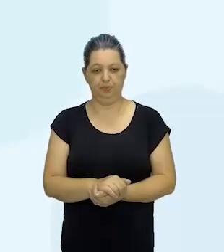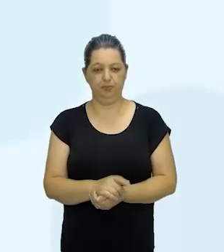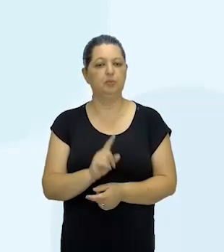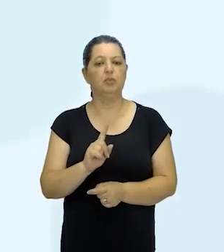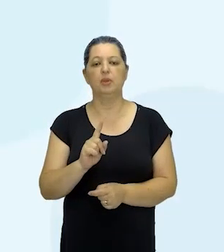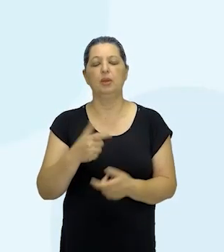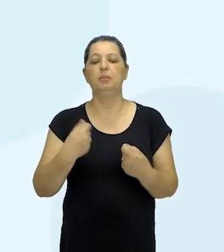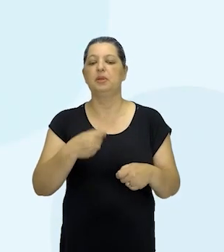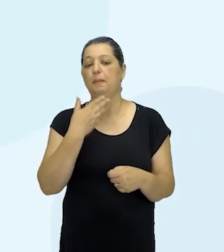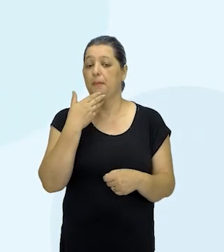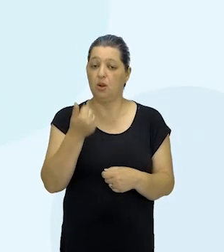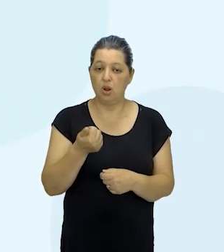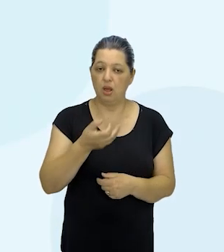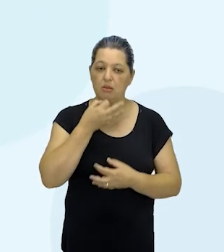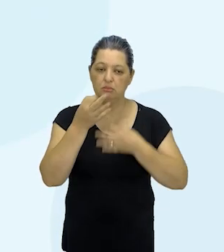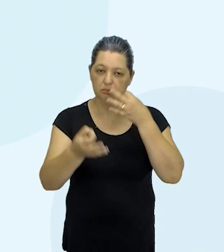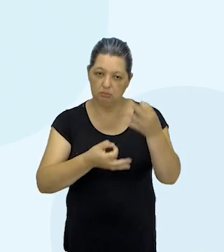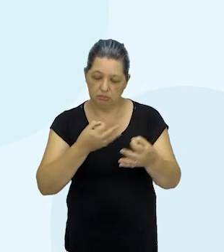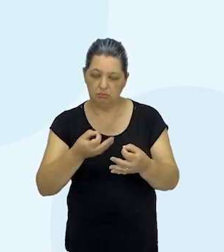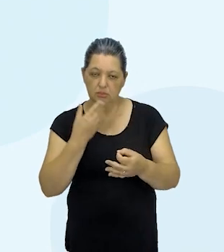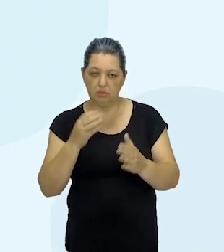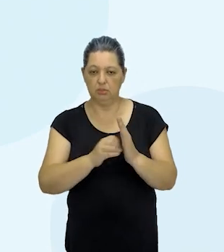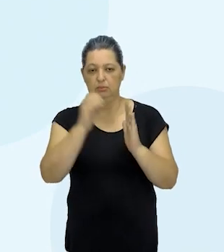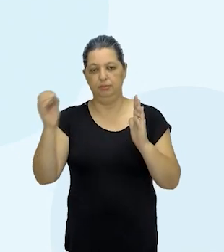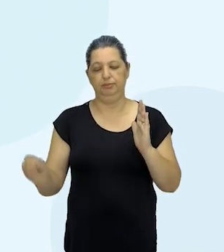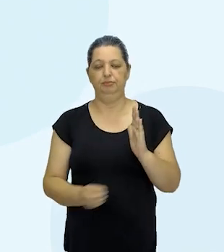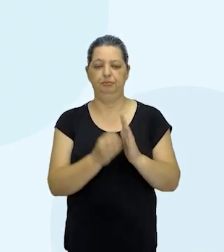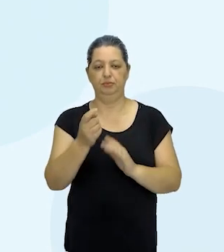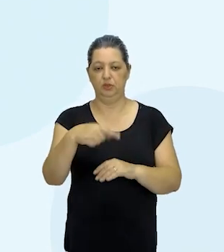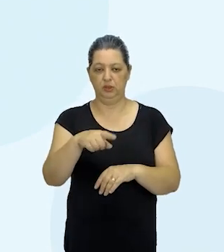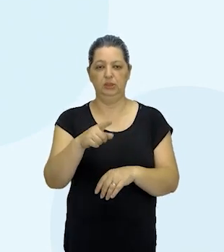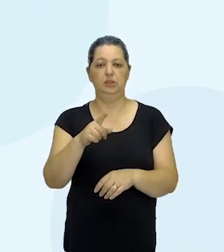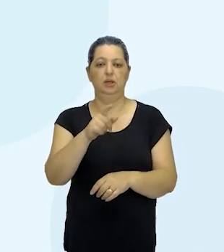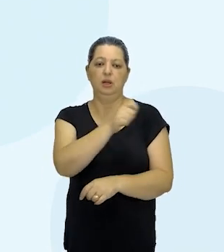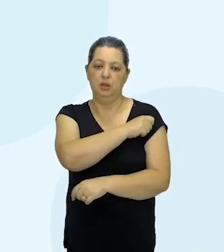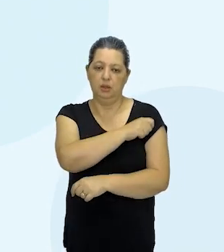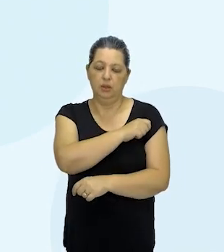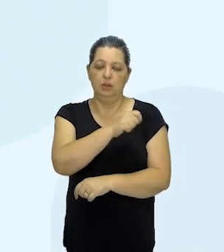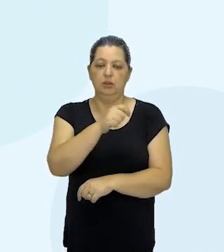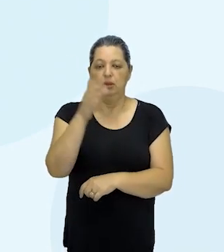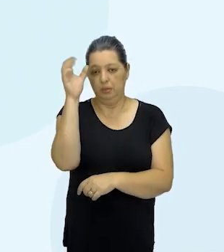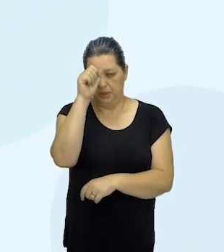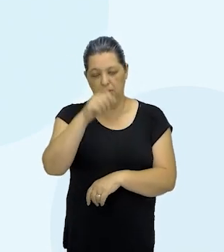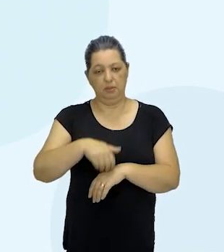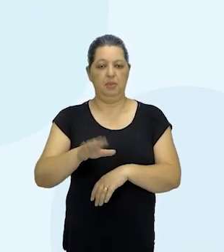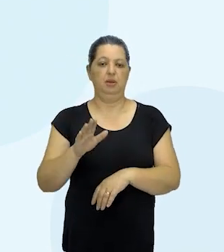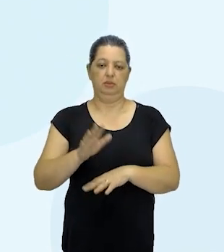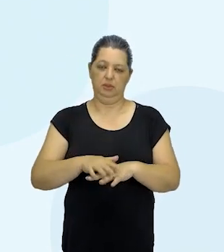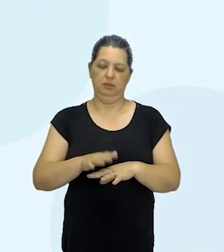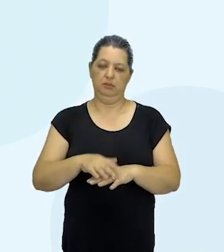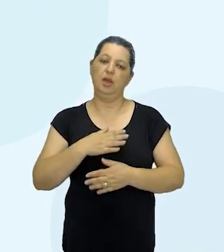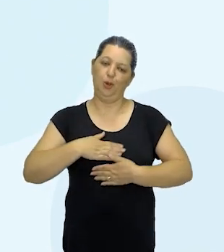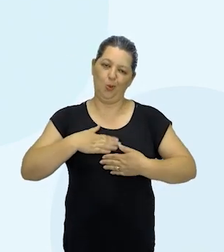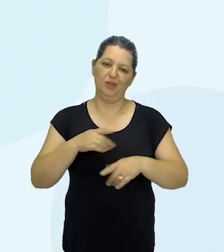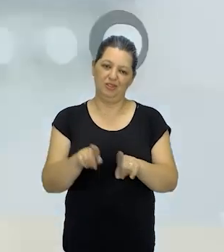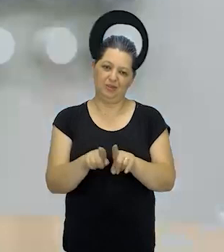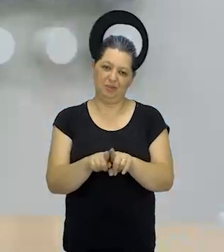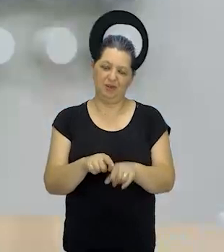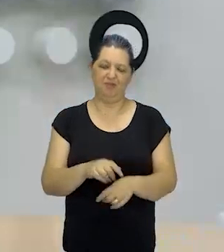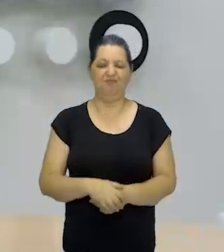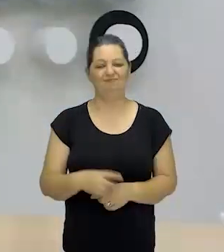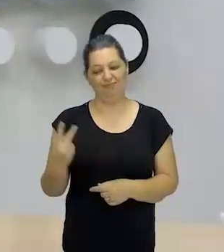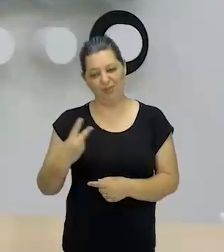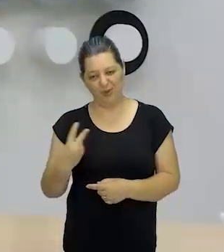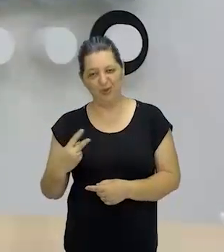o que nós precisamos melhorar aqui no Centro de Mídias para que você, aluno, aprenda cada vez mais matemática e goste de matemática, assim como eu,